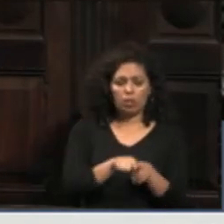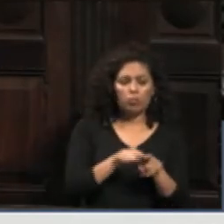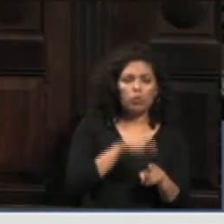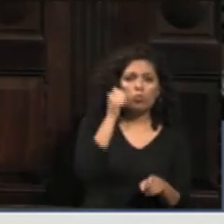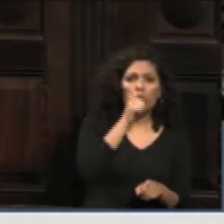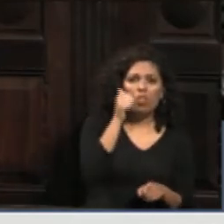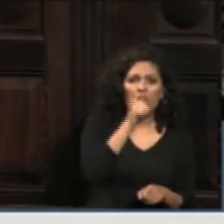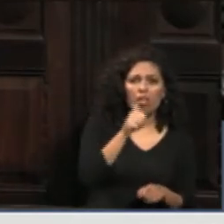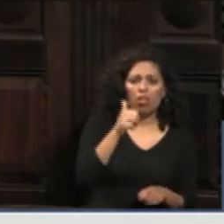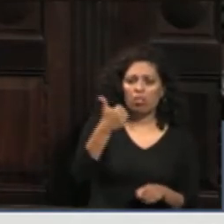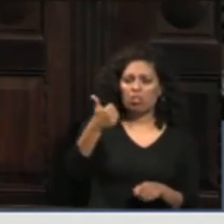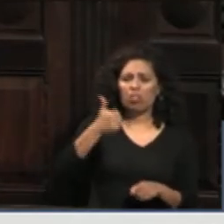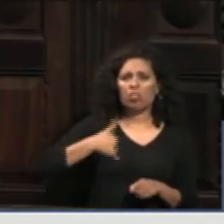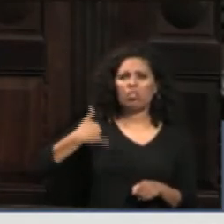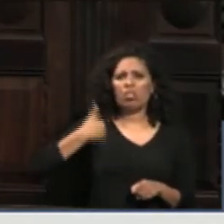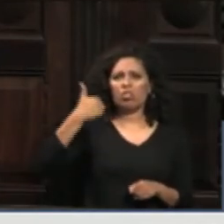anos,